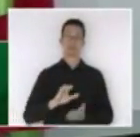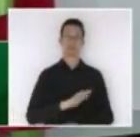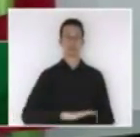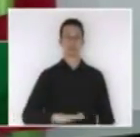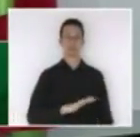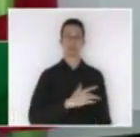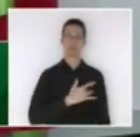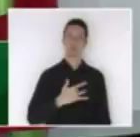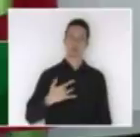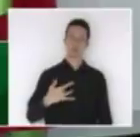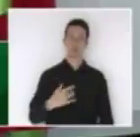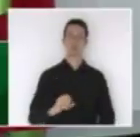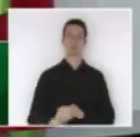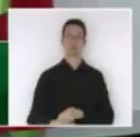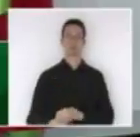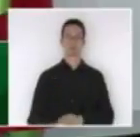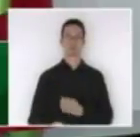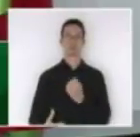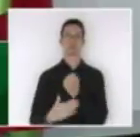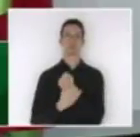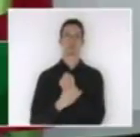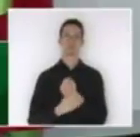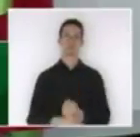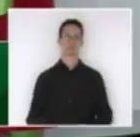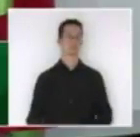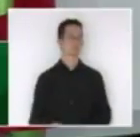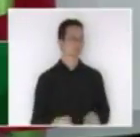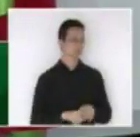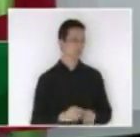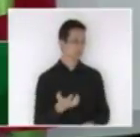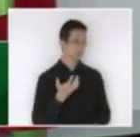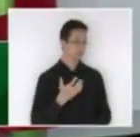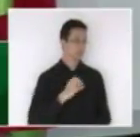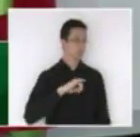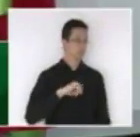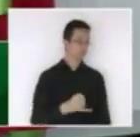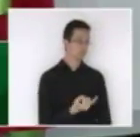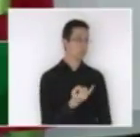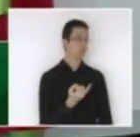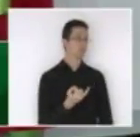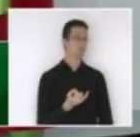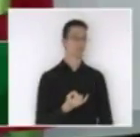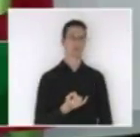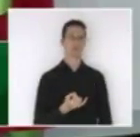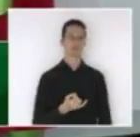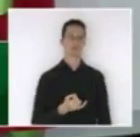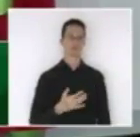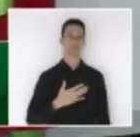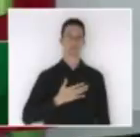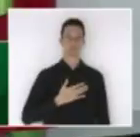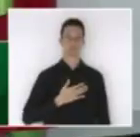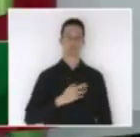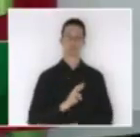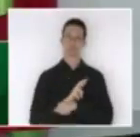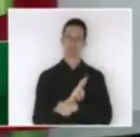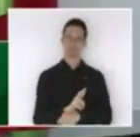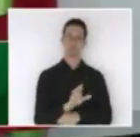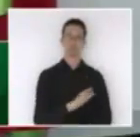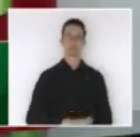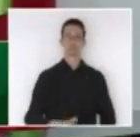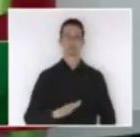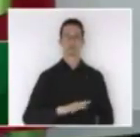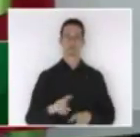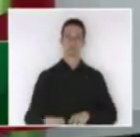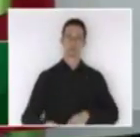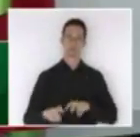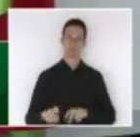segurança. Eu quero aqui aproveitar também, senhor presidente, que como representante da agricultura aqui